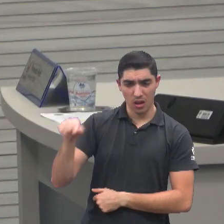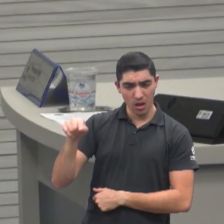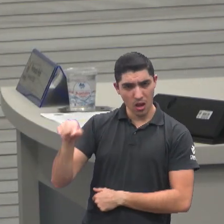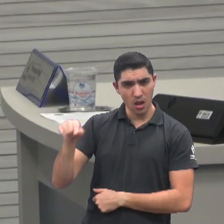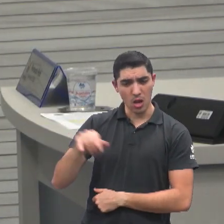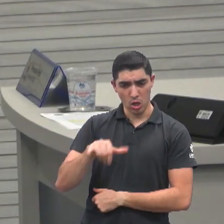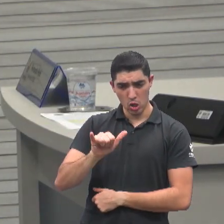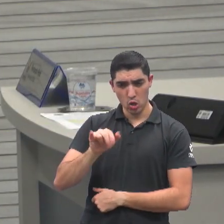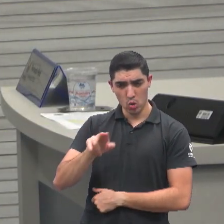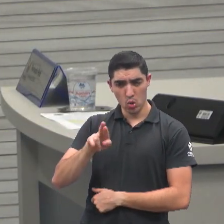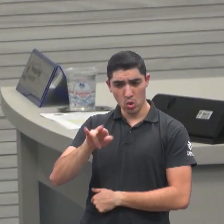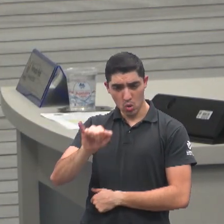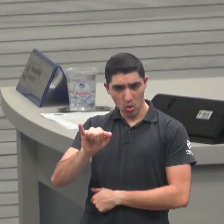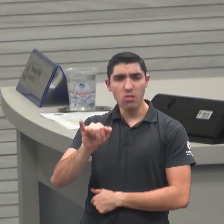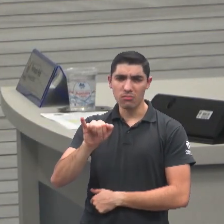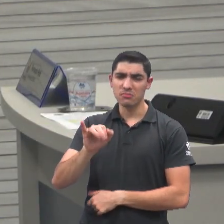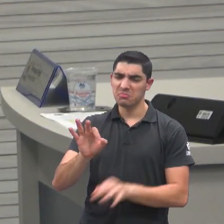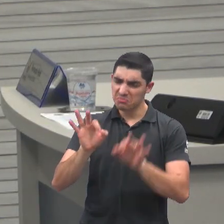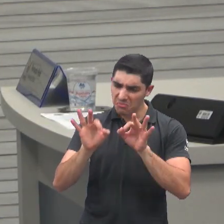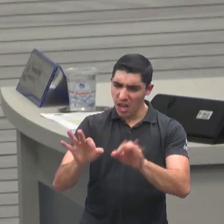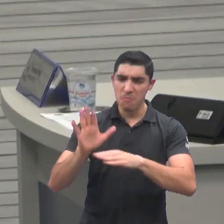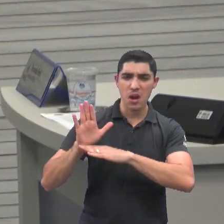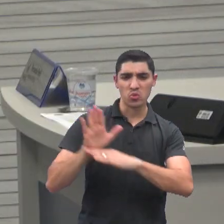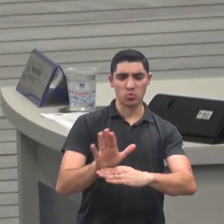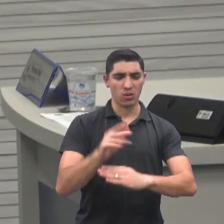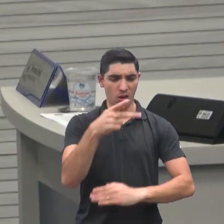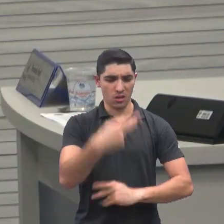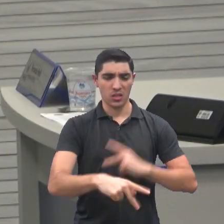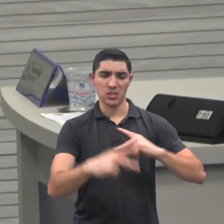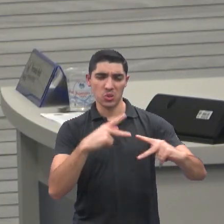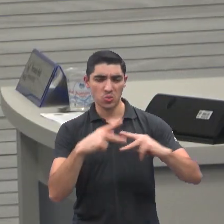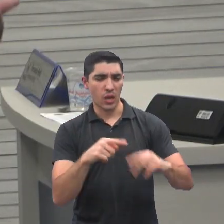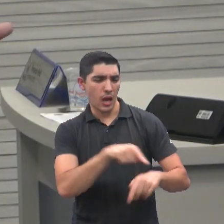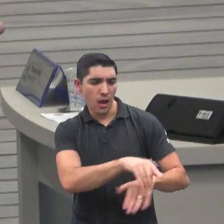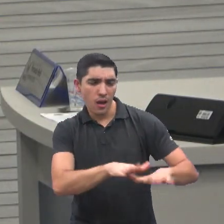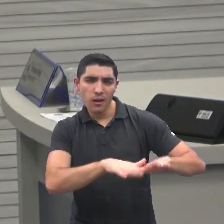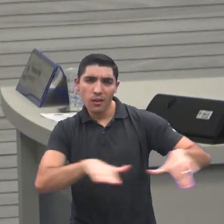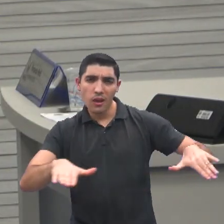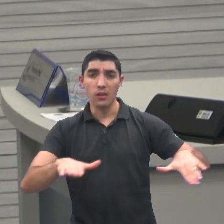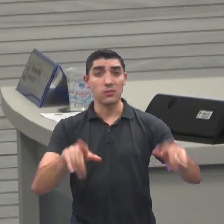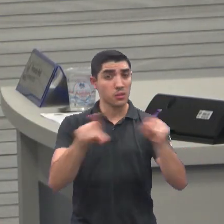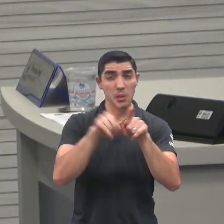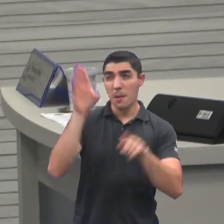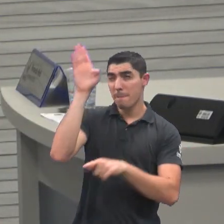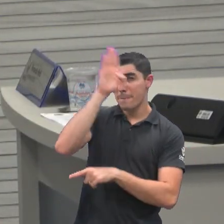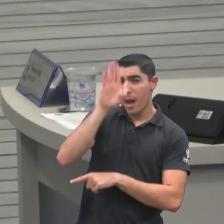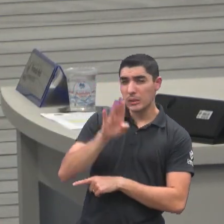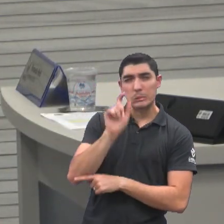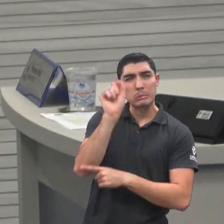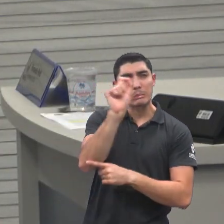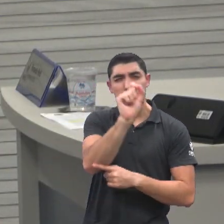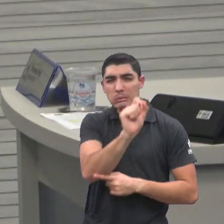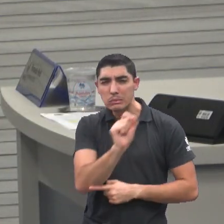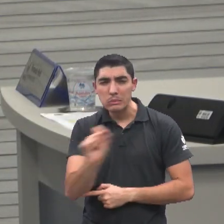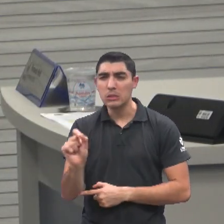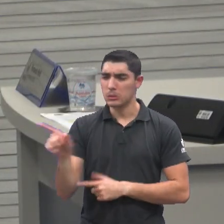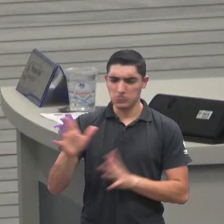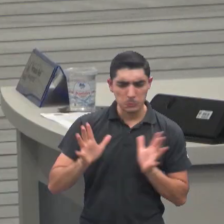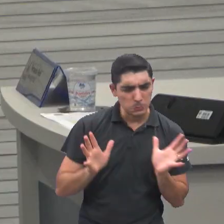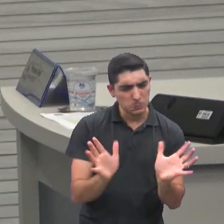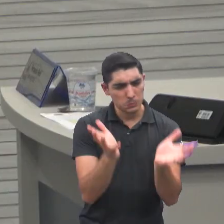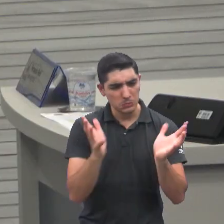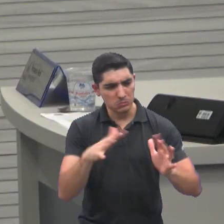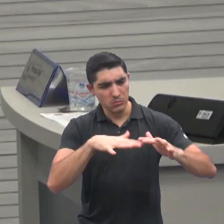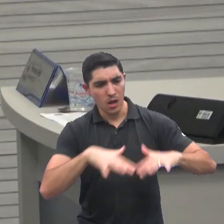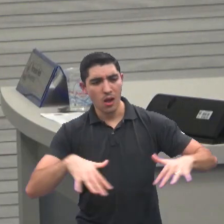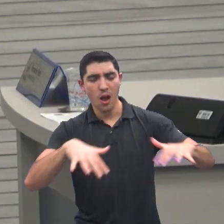já ajuda muito aqui a São José, a crianças, ao Brasil todo, na parte esportiva. mostrando a importância que